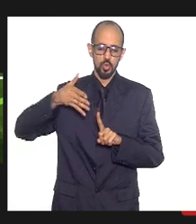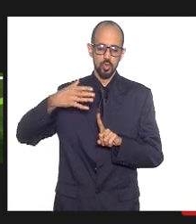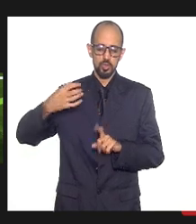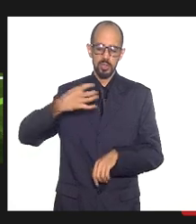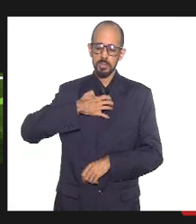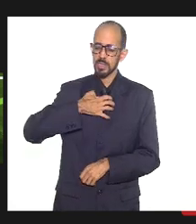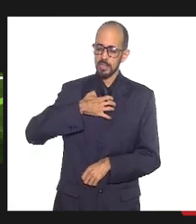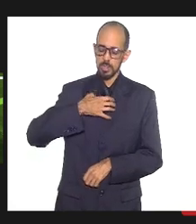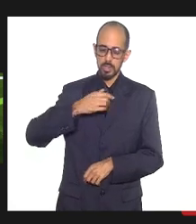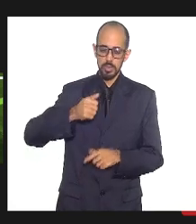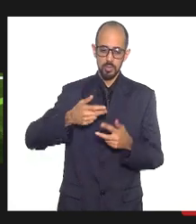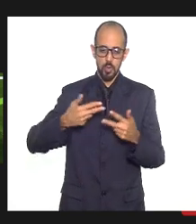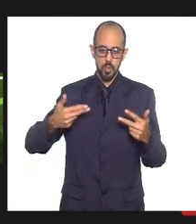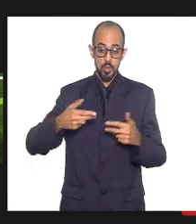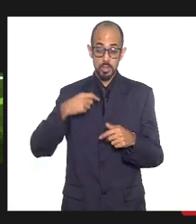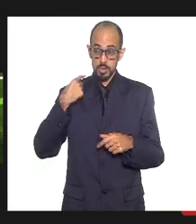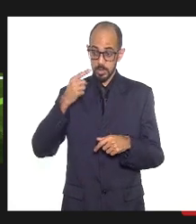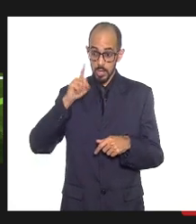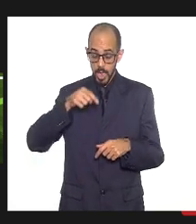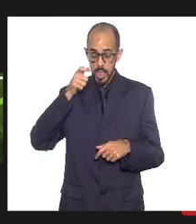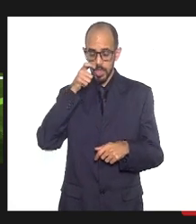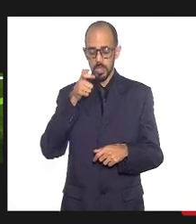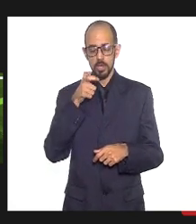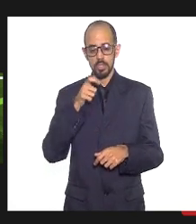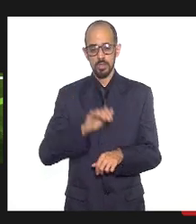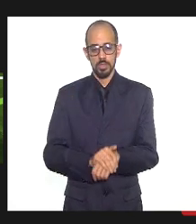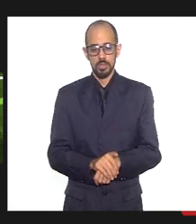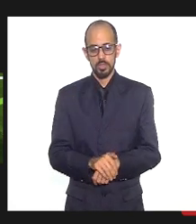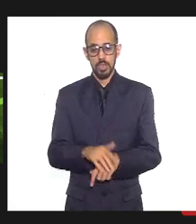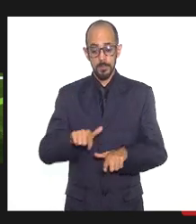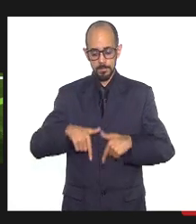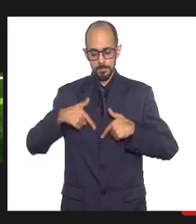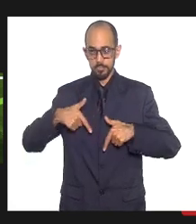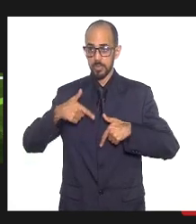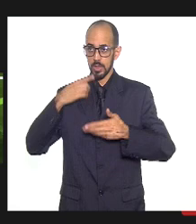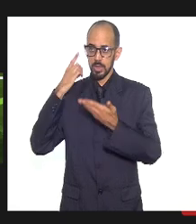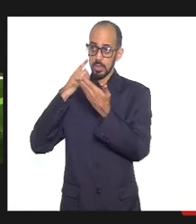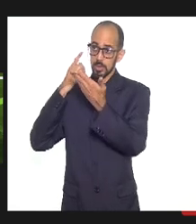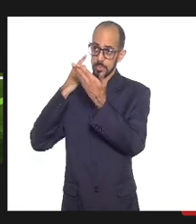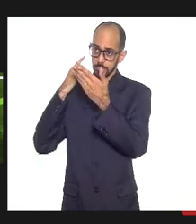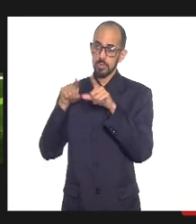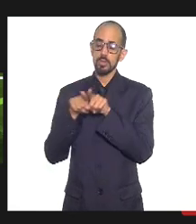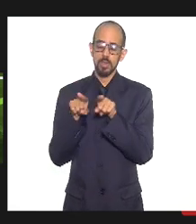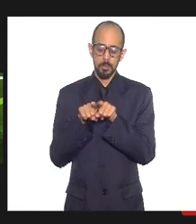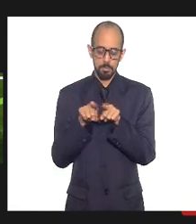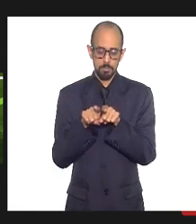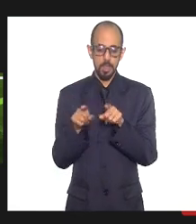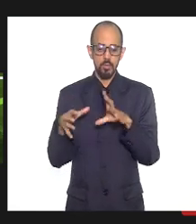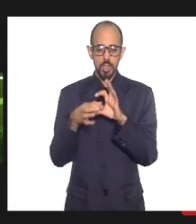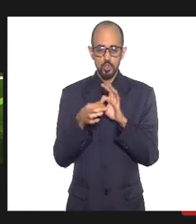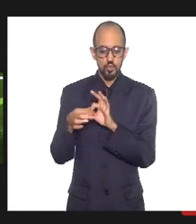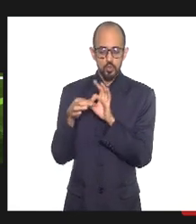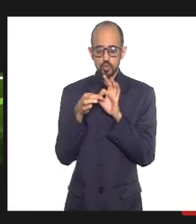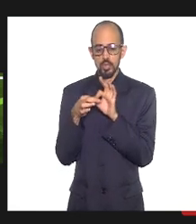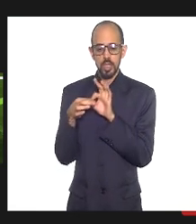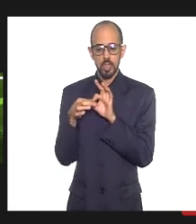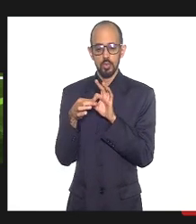que nos interessa. E a iniciativa da deputada também vem convergindo nessa mesma